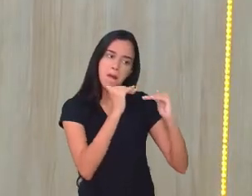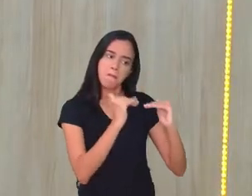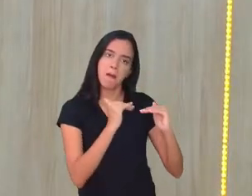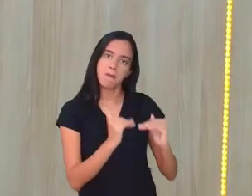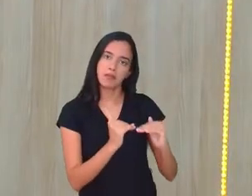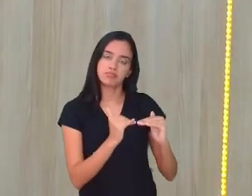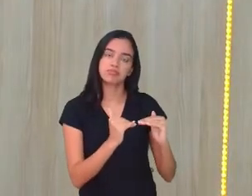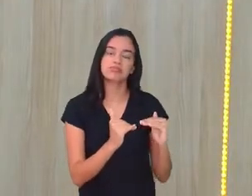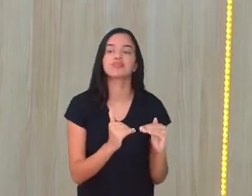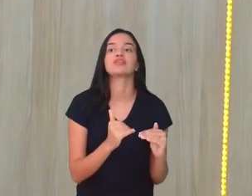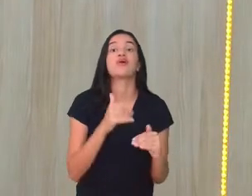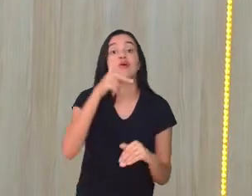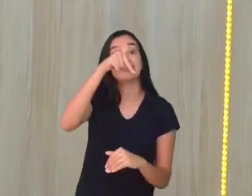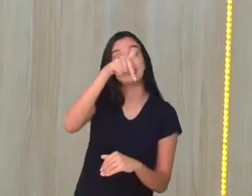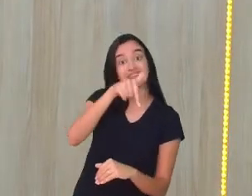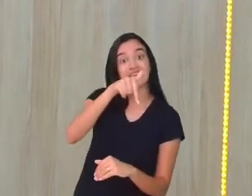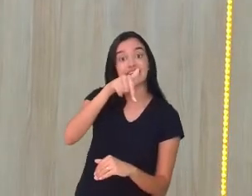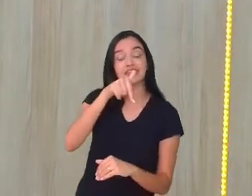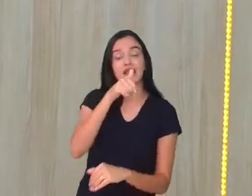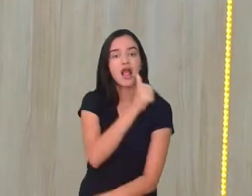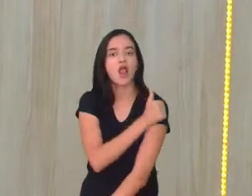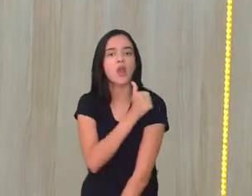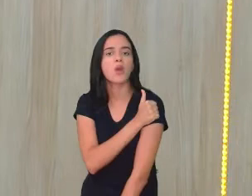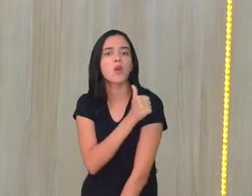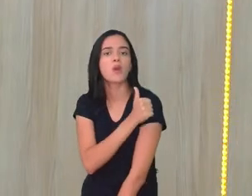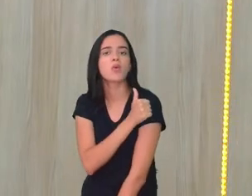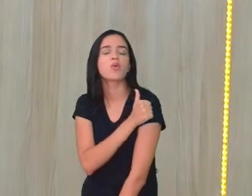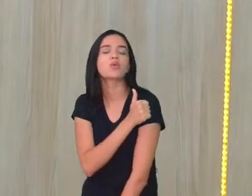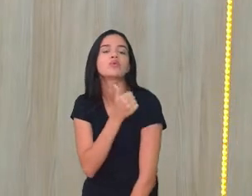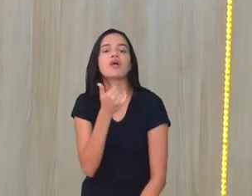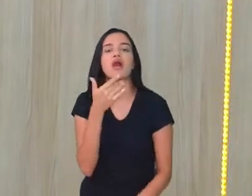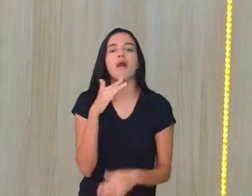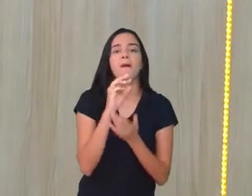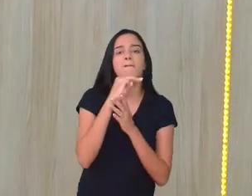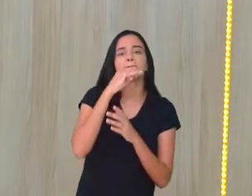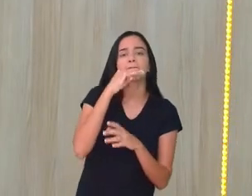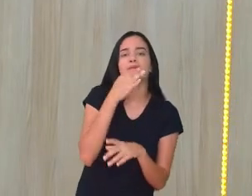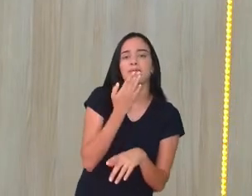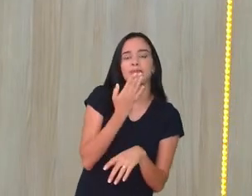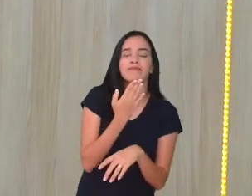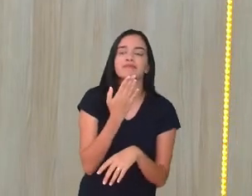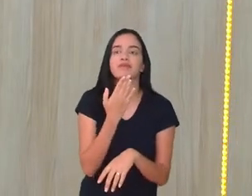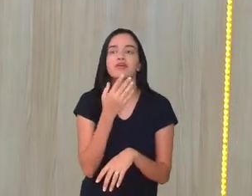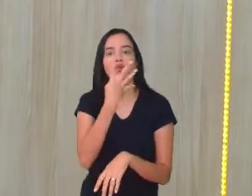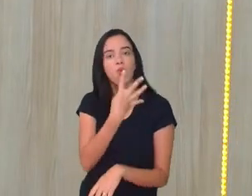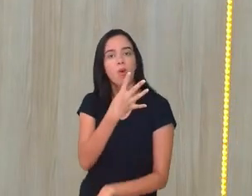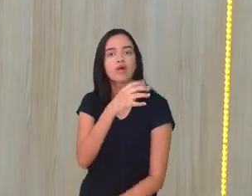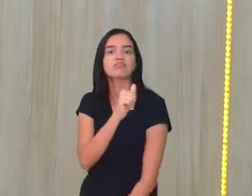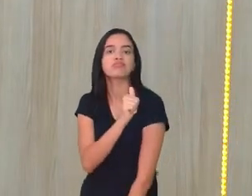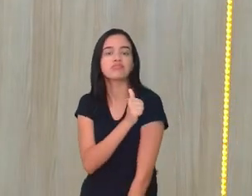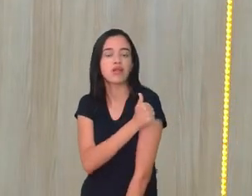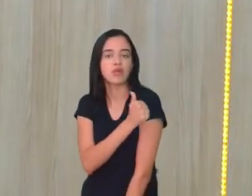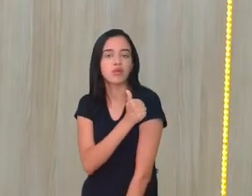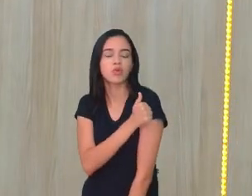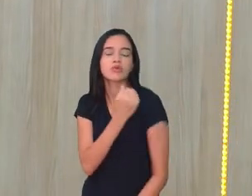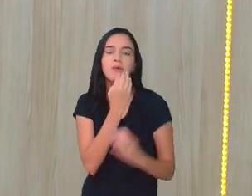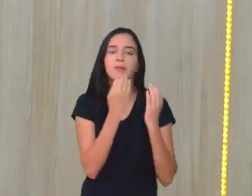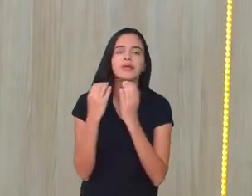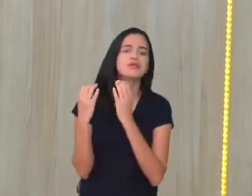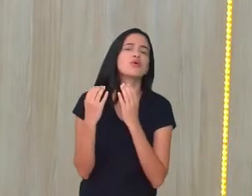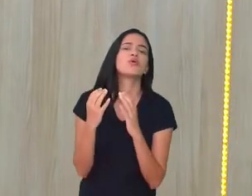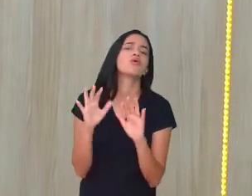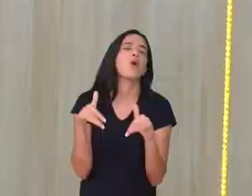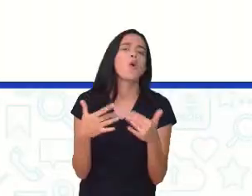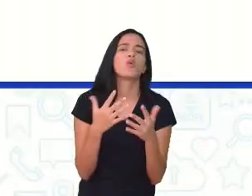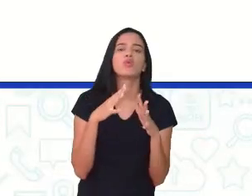Então, 7 alunos preferiram a manga, 4 alunos preferiram melancia e assim por diante. Qual o total de